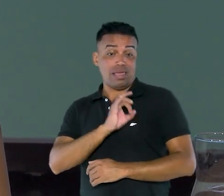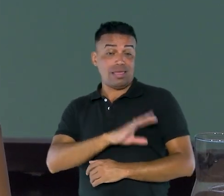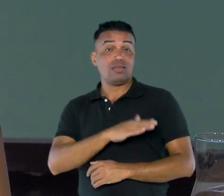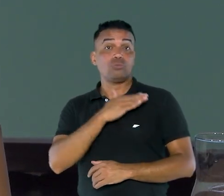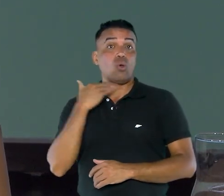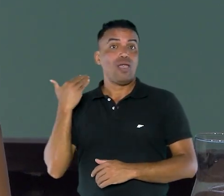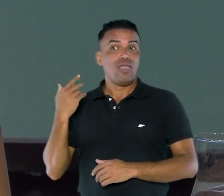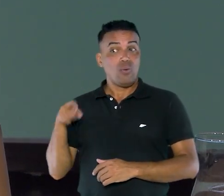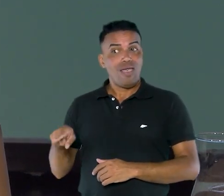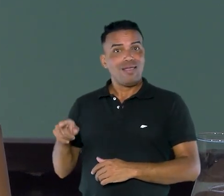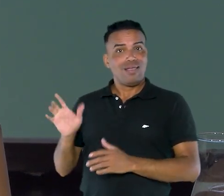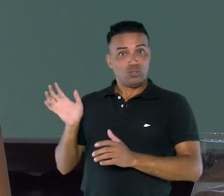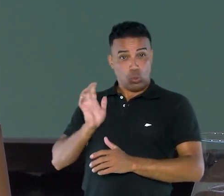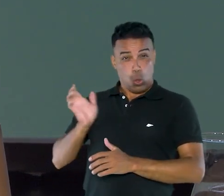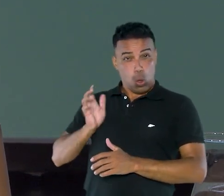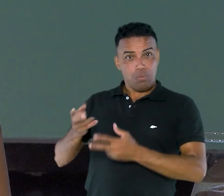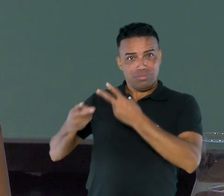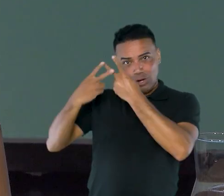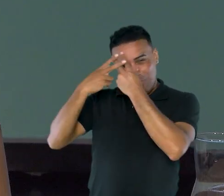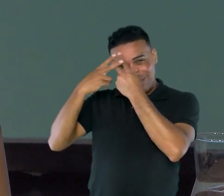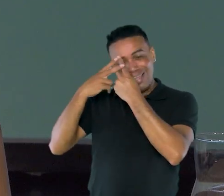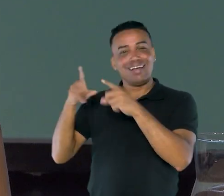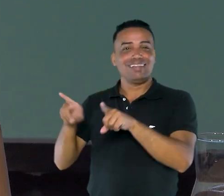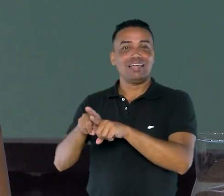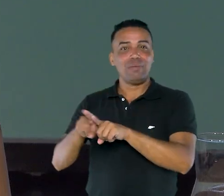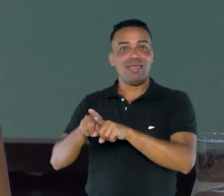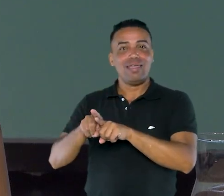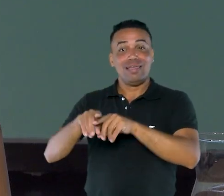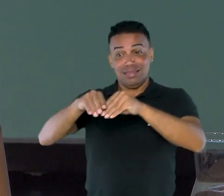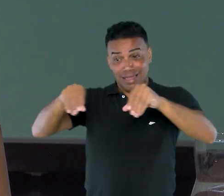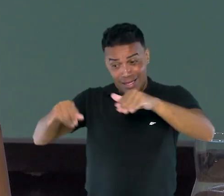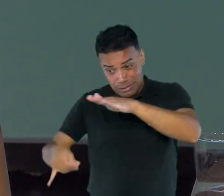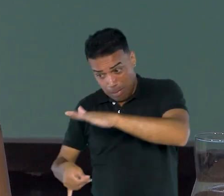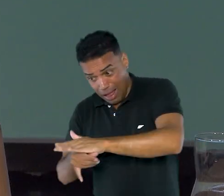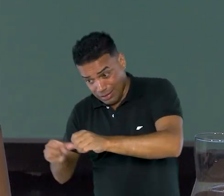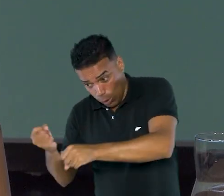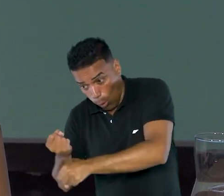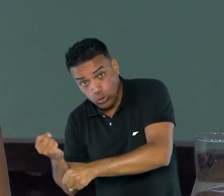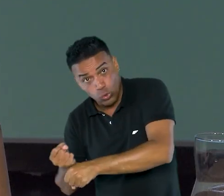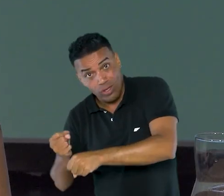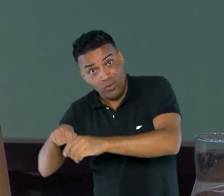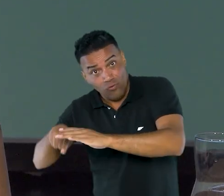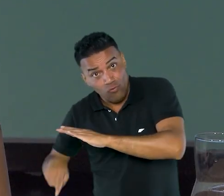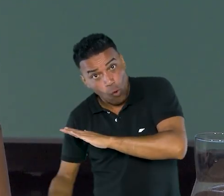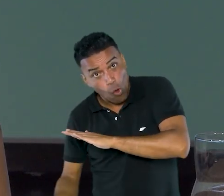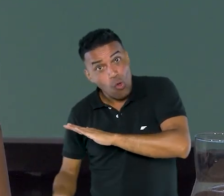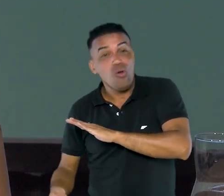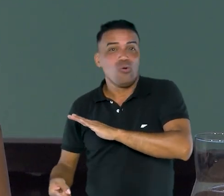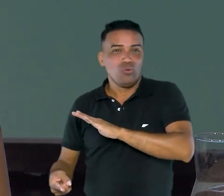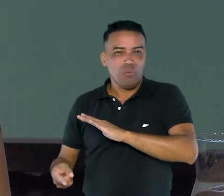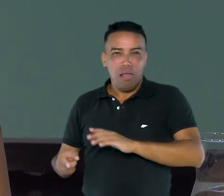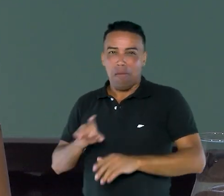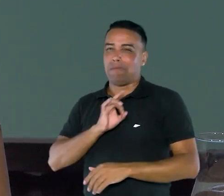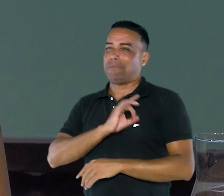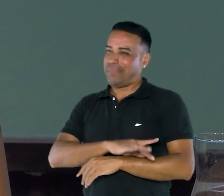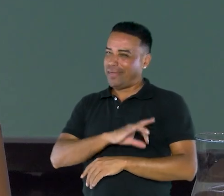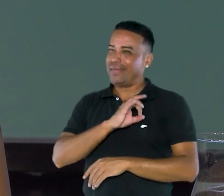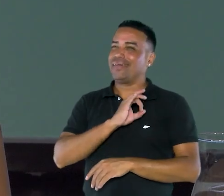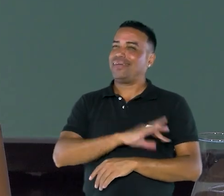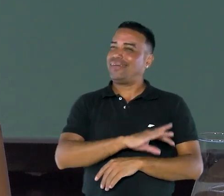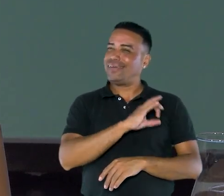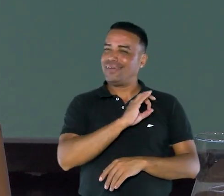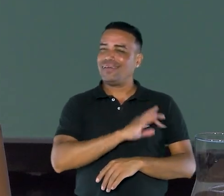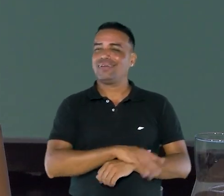Você está traumatizado. Você está fazendo esconderijo para você. Então, assim, tem alguma coisa